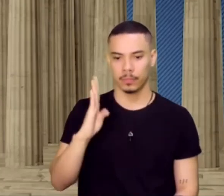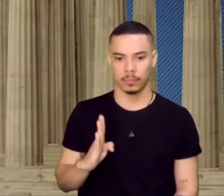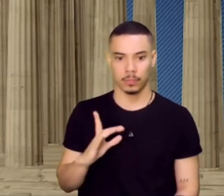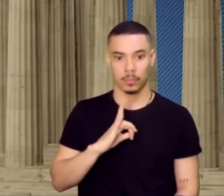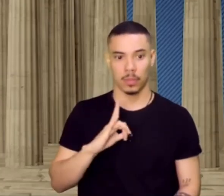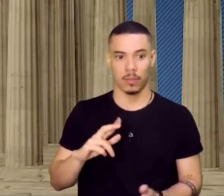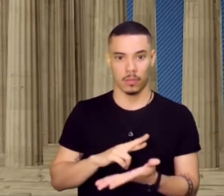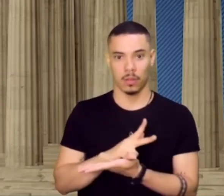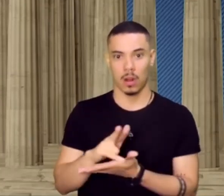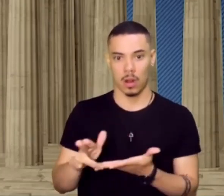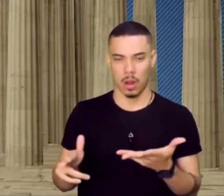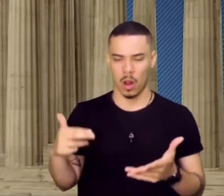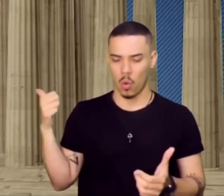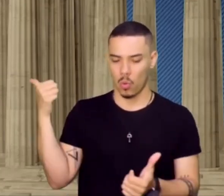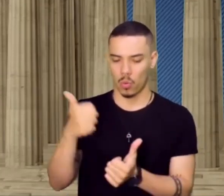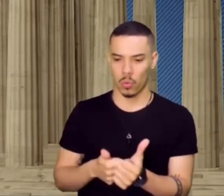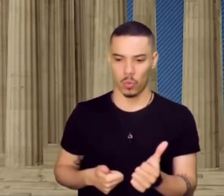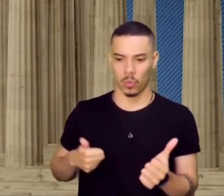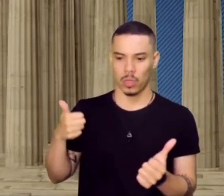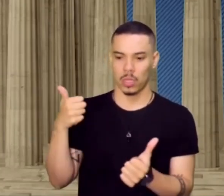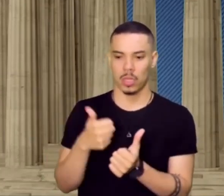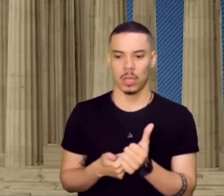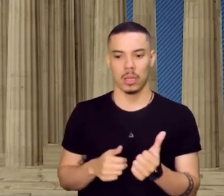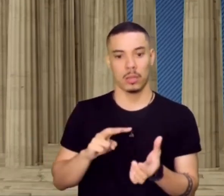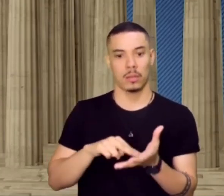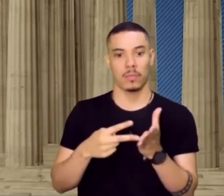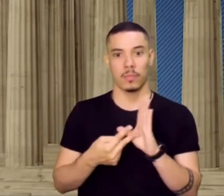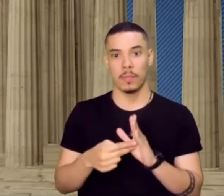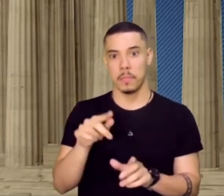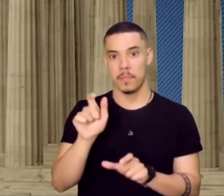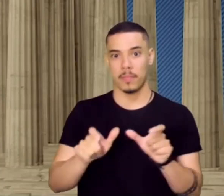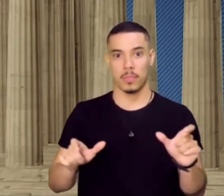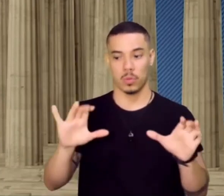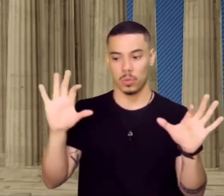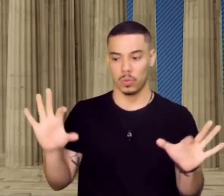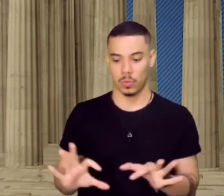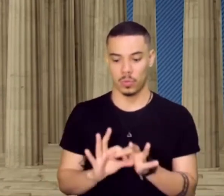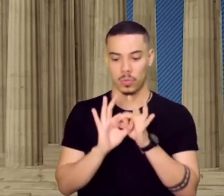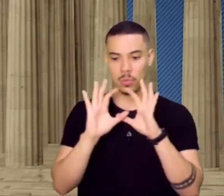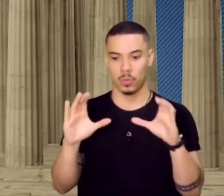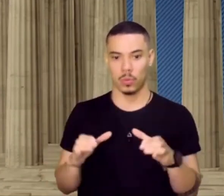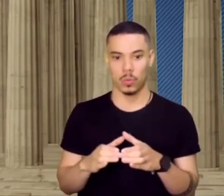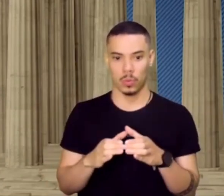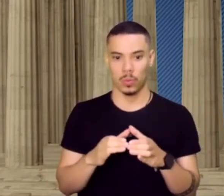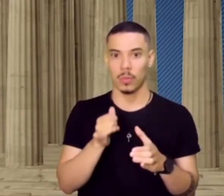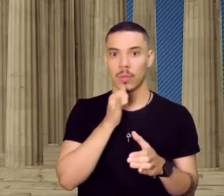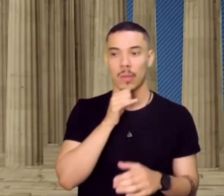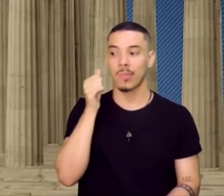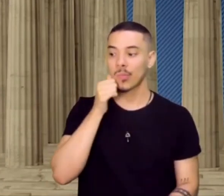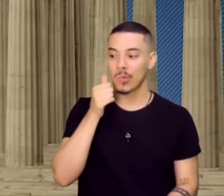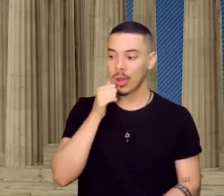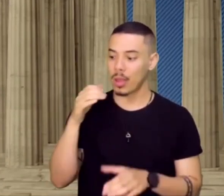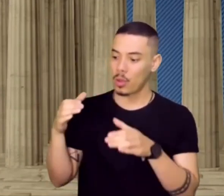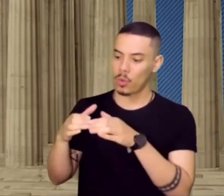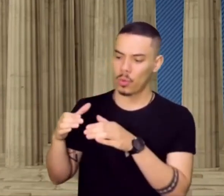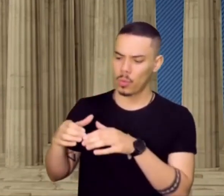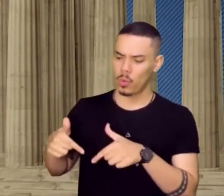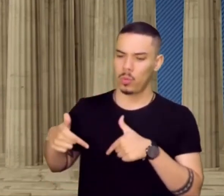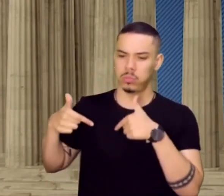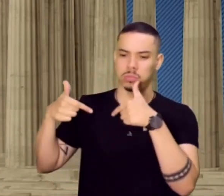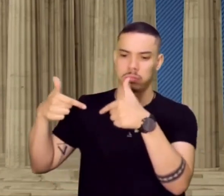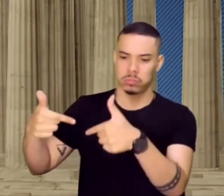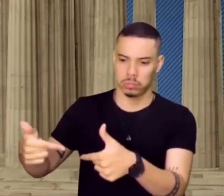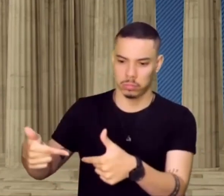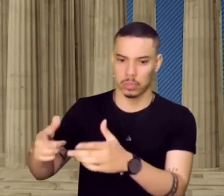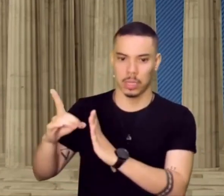várias histórias de lutas. São pessoas que se unem em classes. Por exemplo, das mulheres lutaram pelos seus espaços.